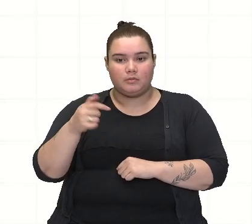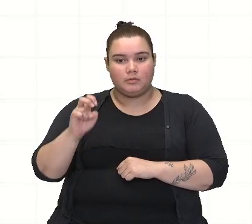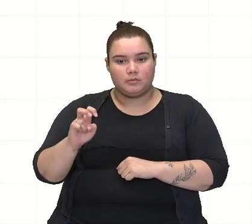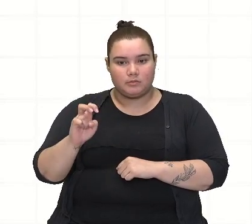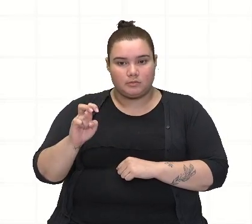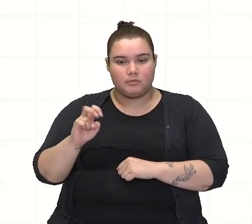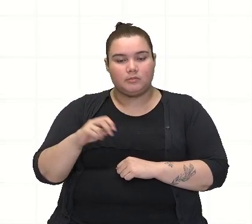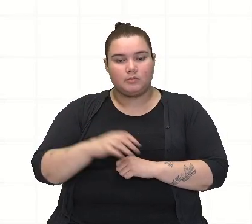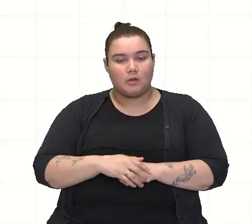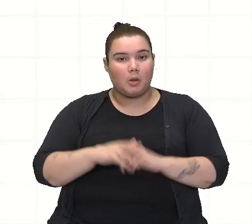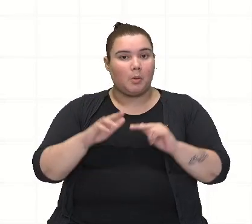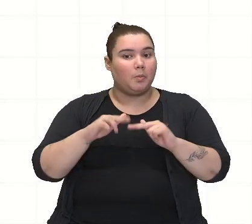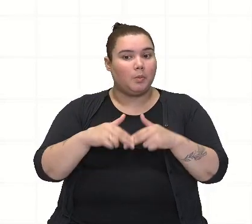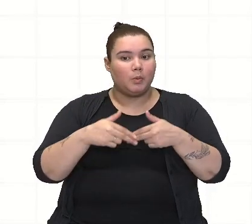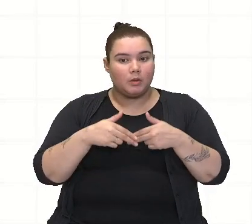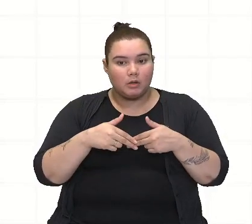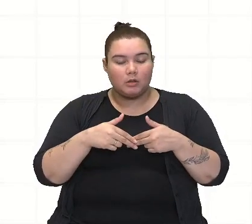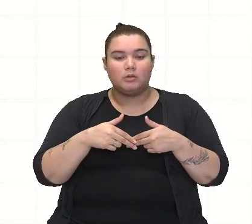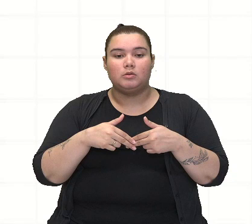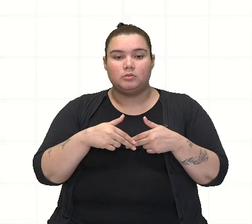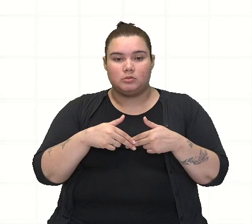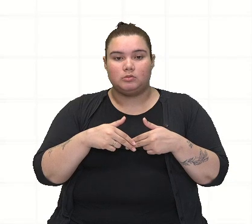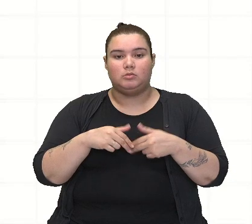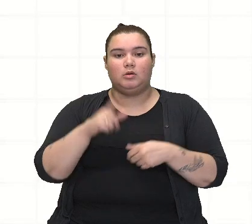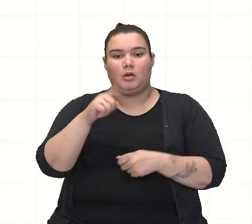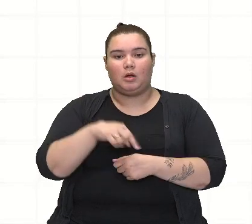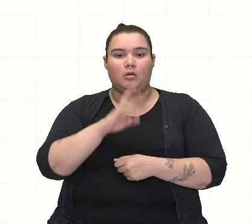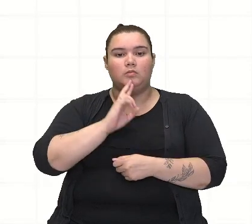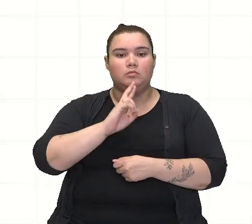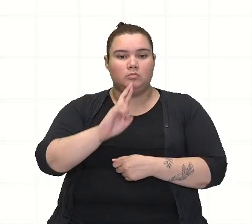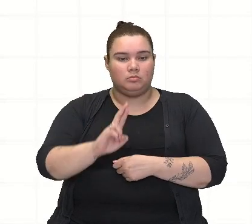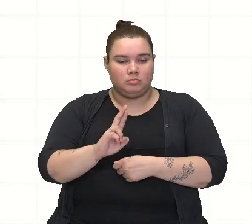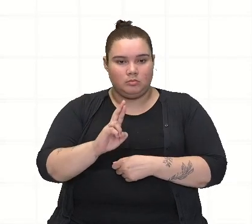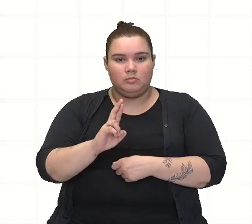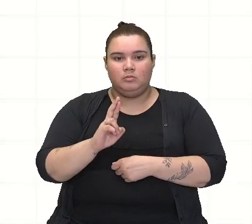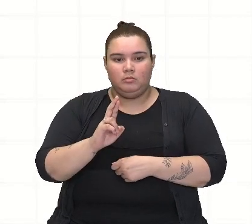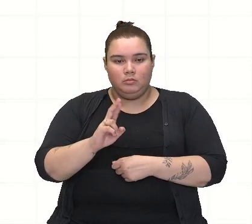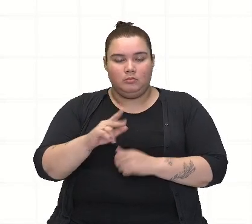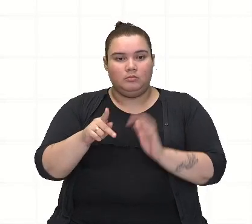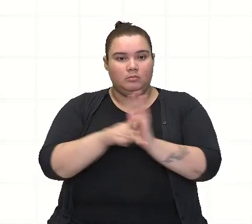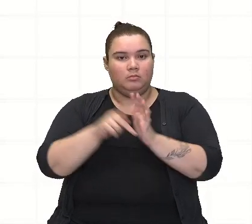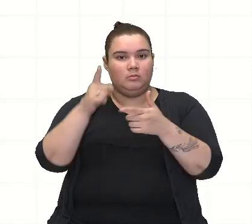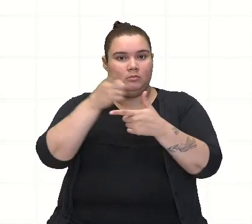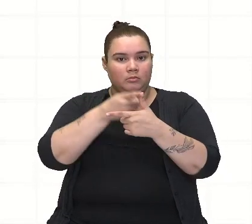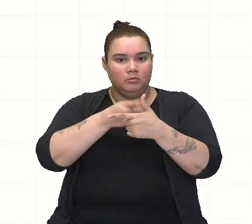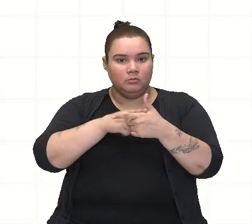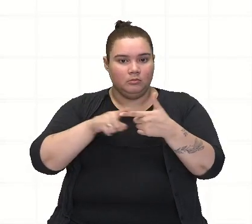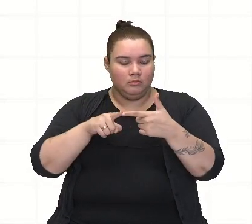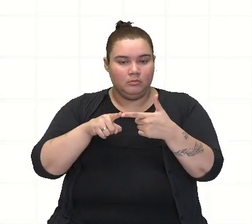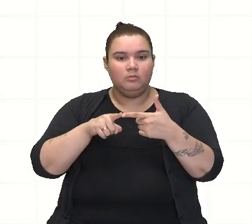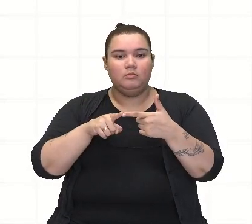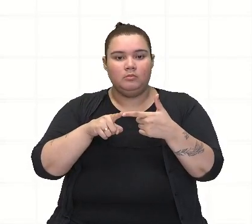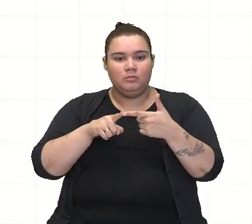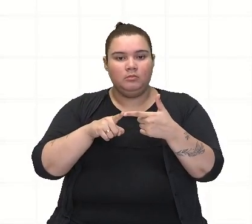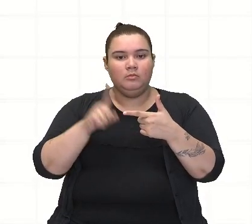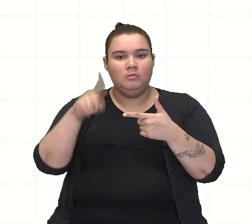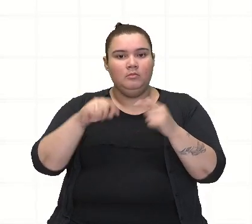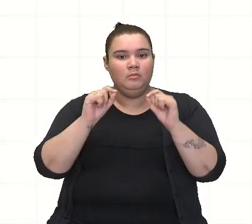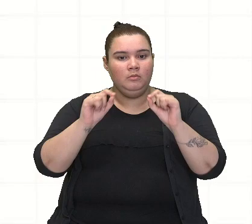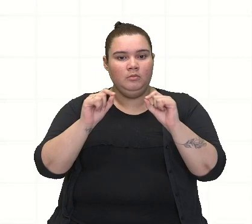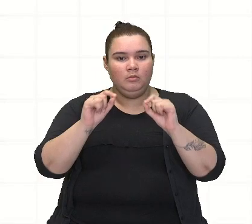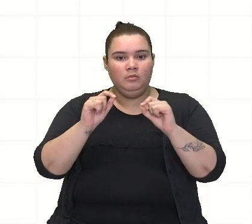0,25. Portanto, olha, é o resultado dessa divisão que